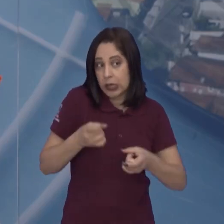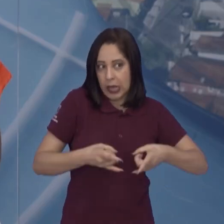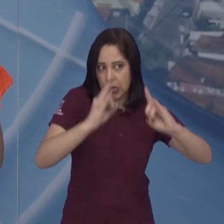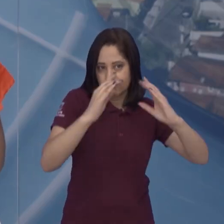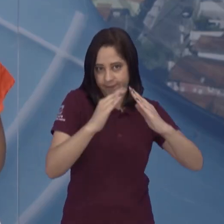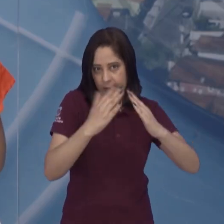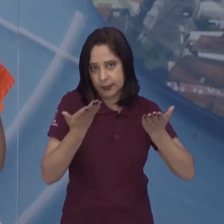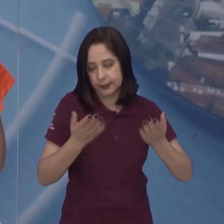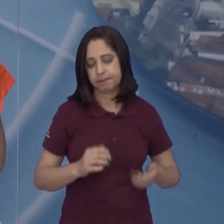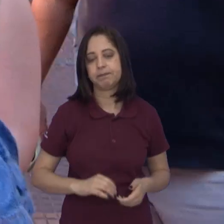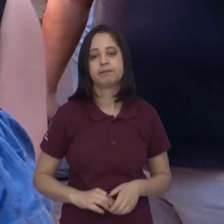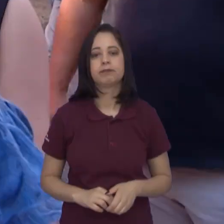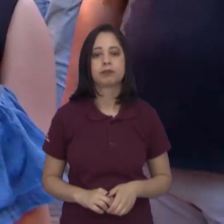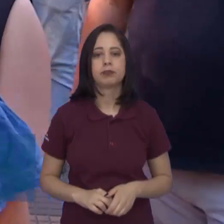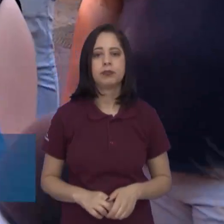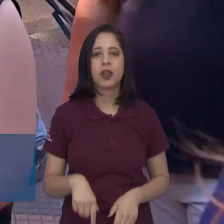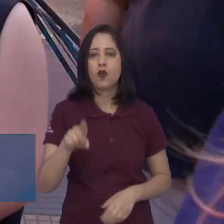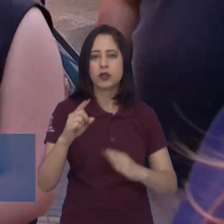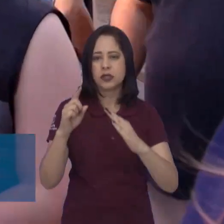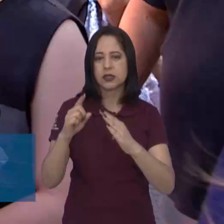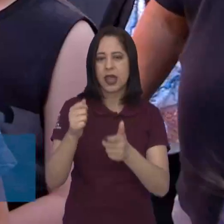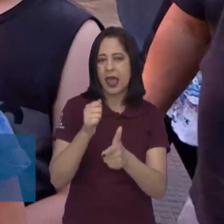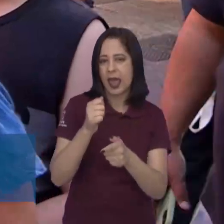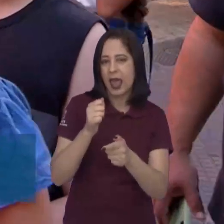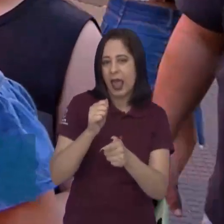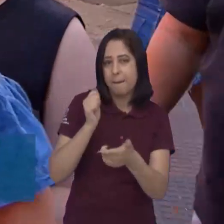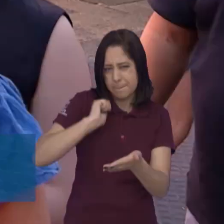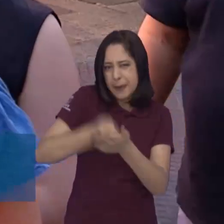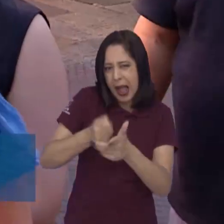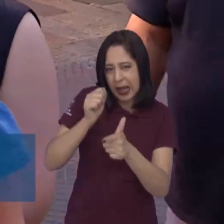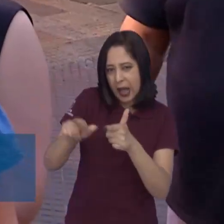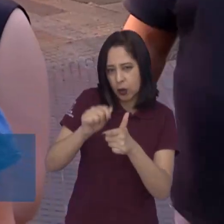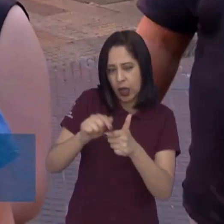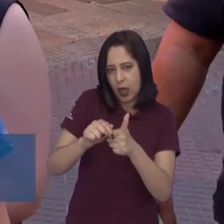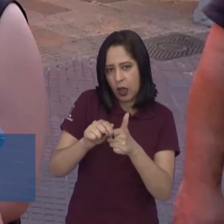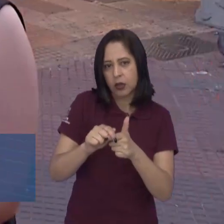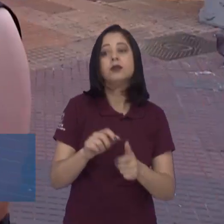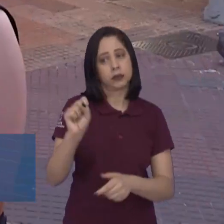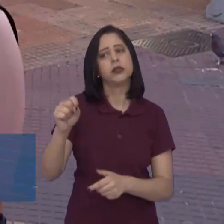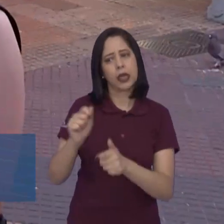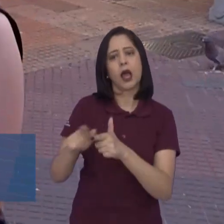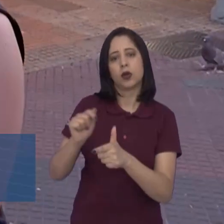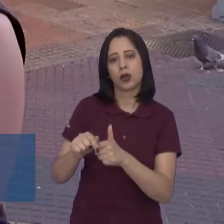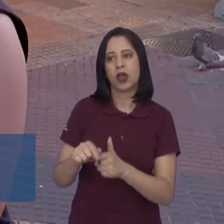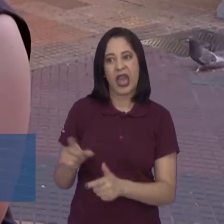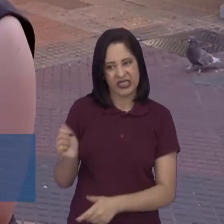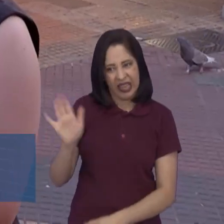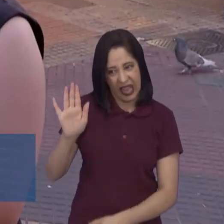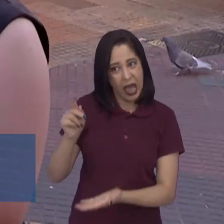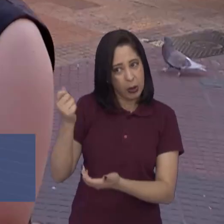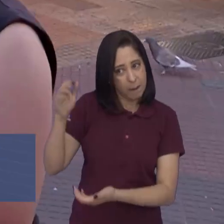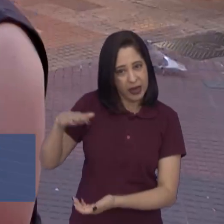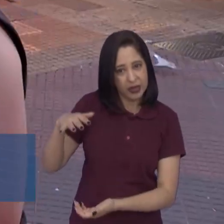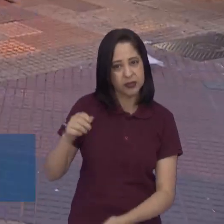então. Vocês moram de aluguel ou casa própria? Aluguel. E tá caro? Tá. Na região